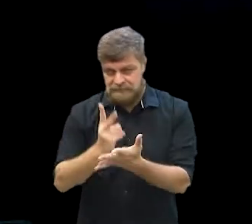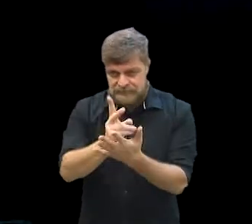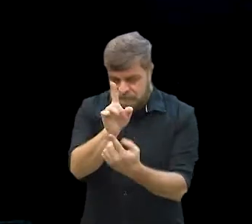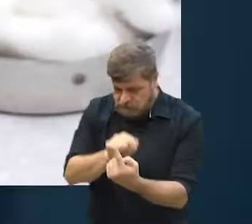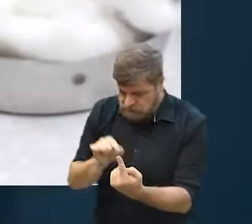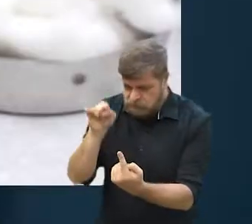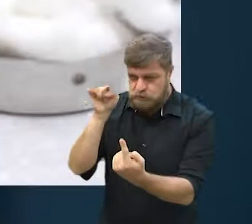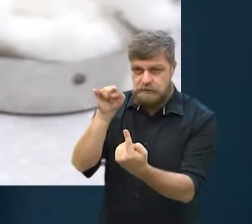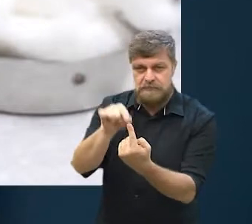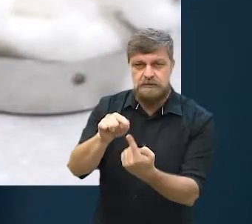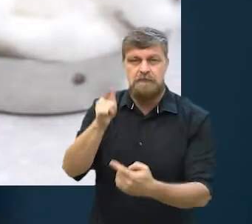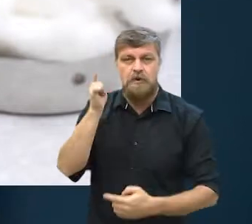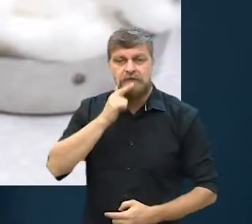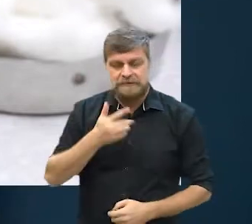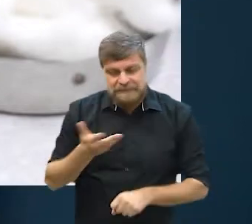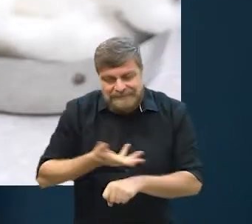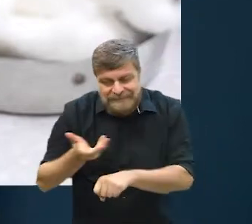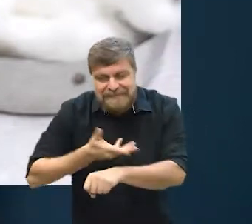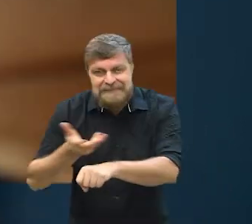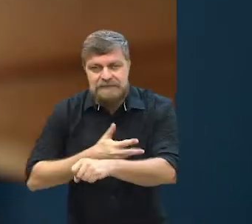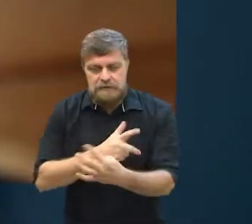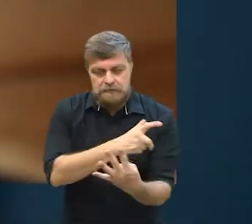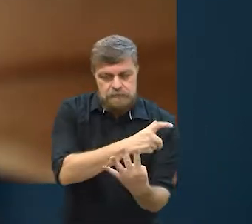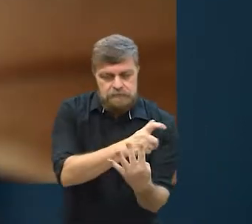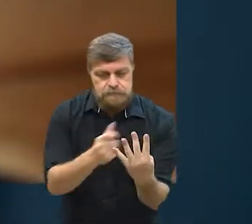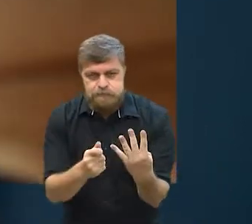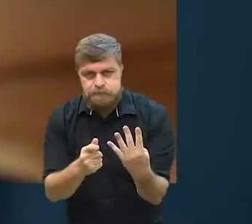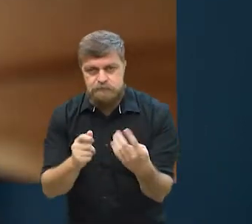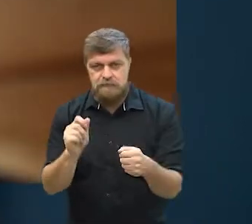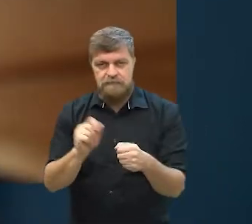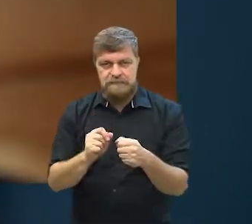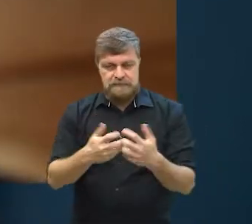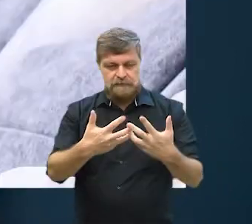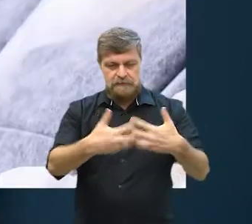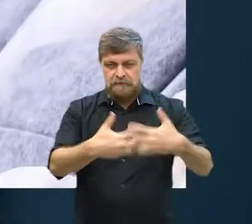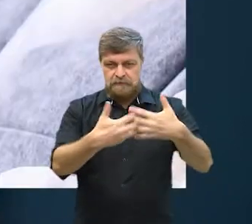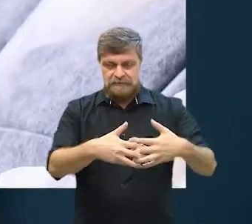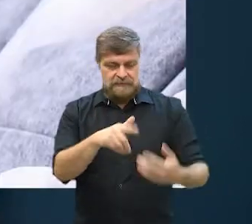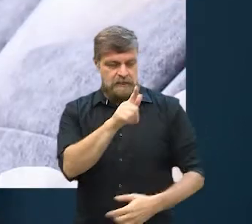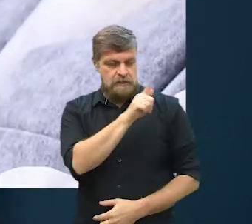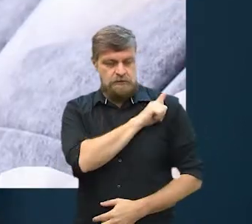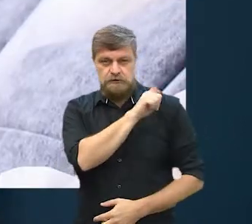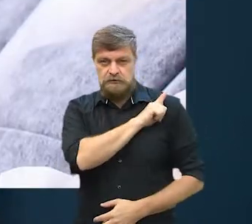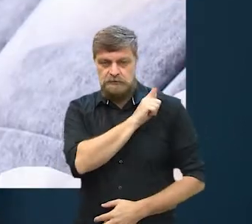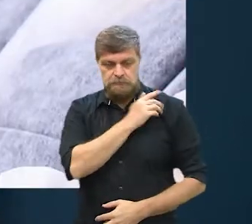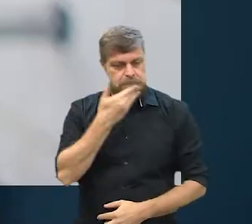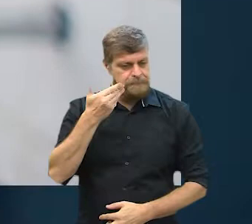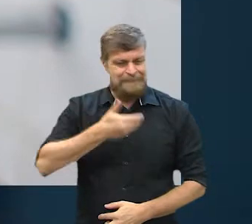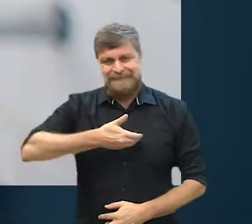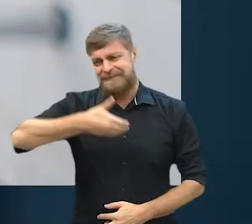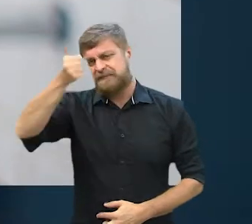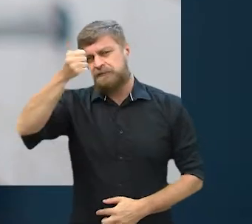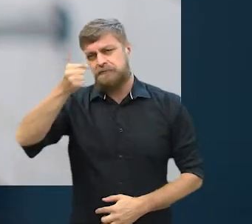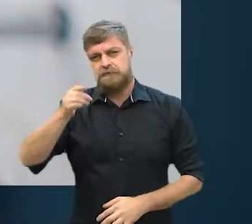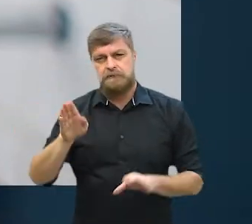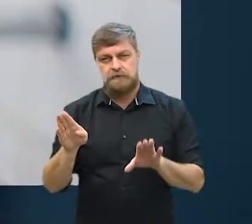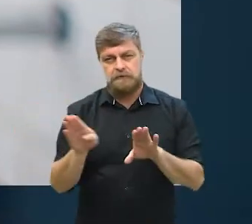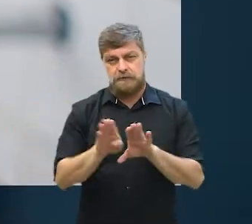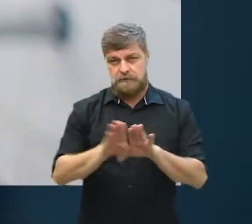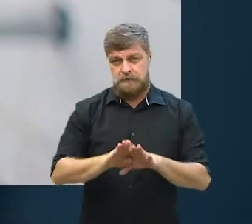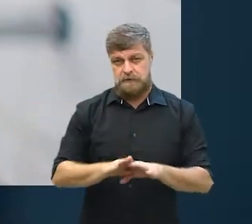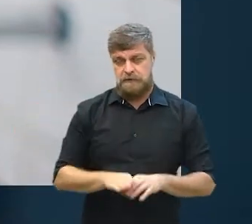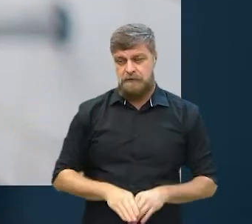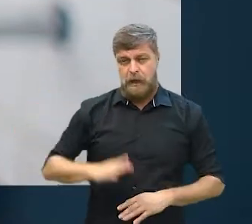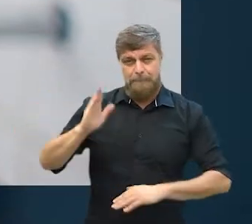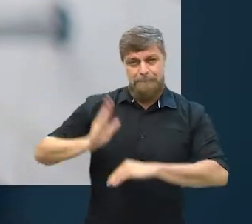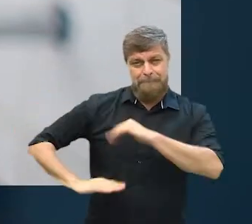nessa visão de potencialização, trazer otimização, trazer uma gestão mais efetiva, não só